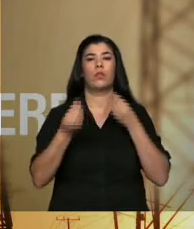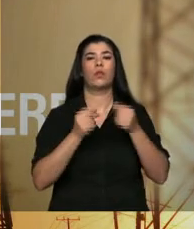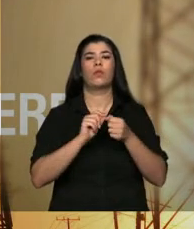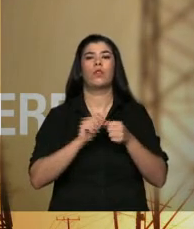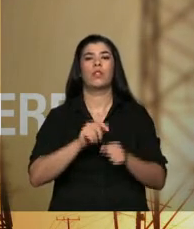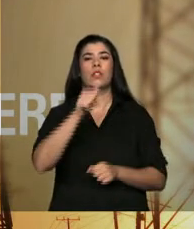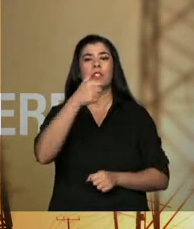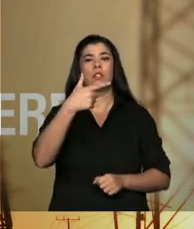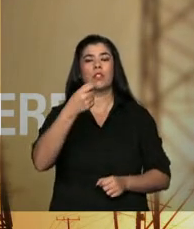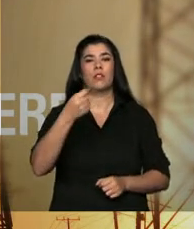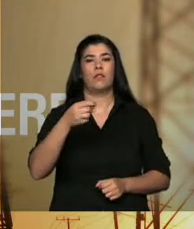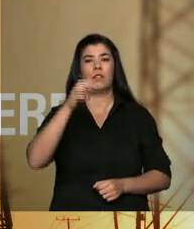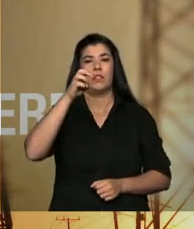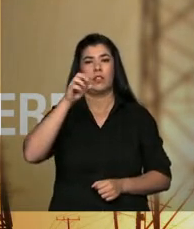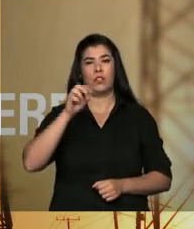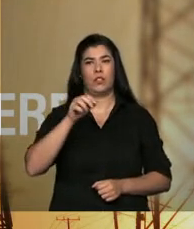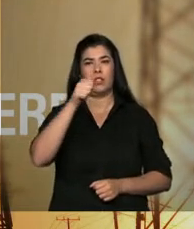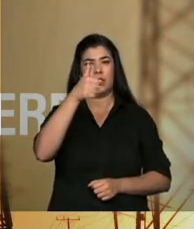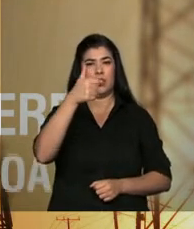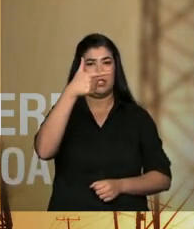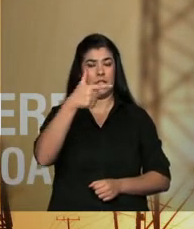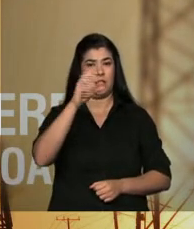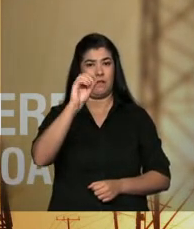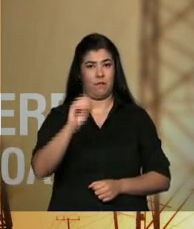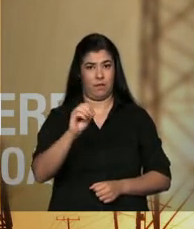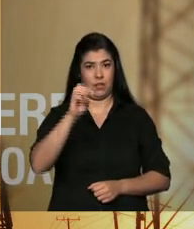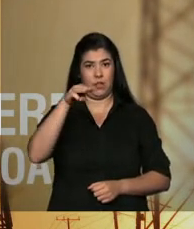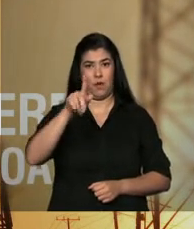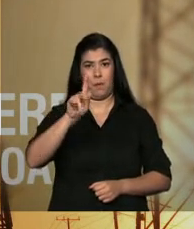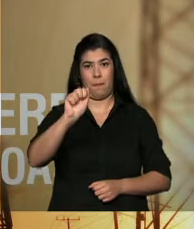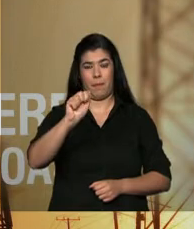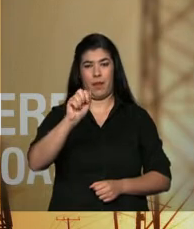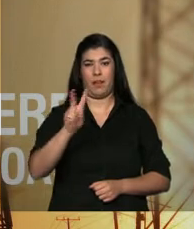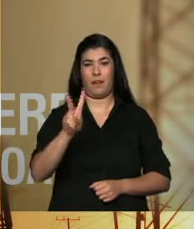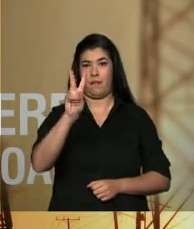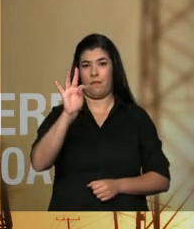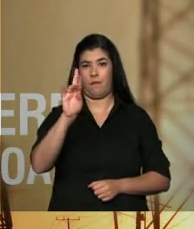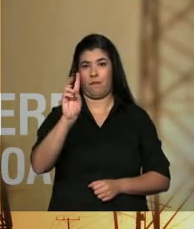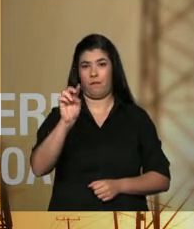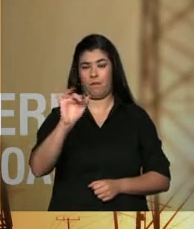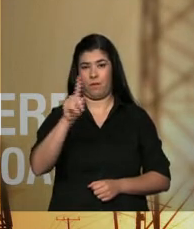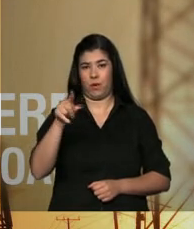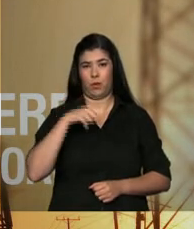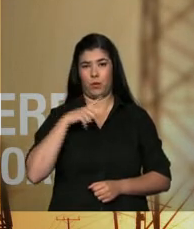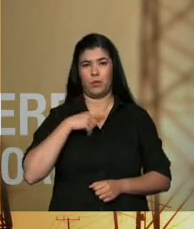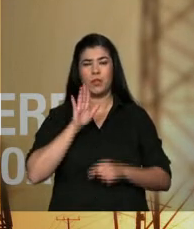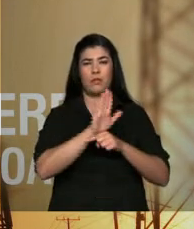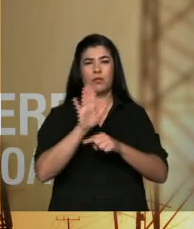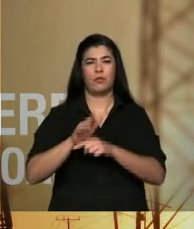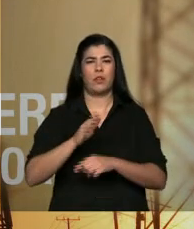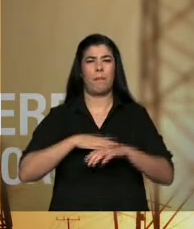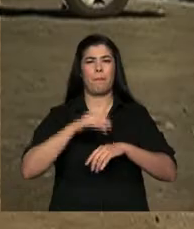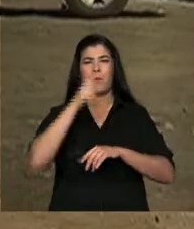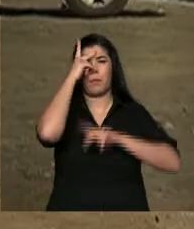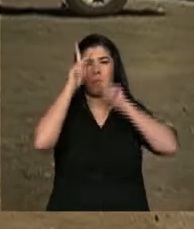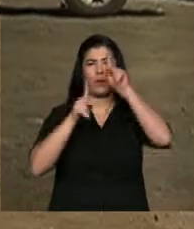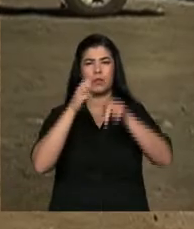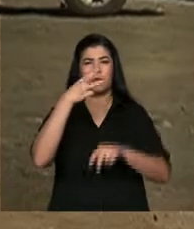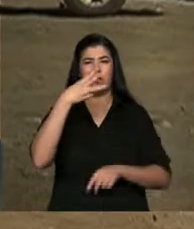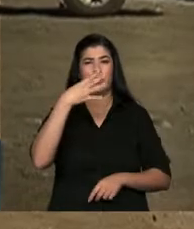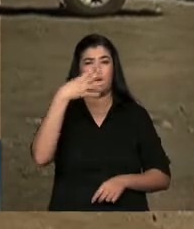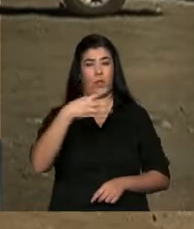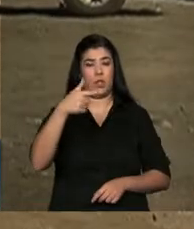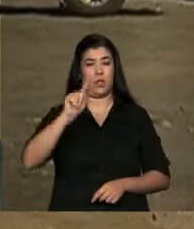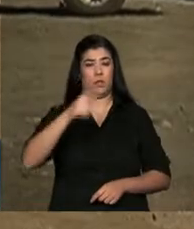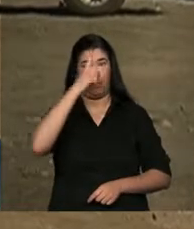de 120 MV, suficiente para abastecer um bairro onde vivem 43 mil pessoas. O lugar